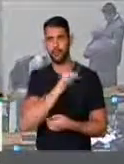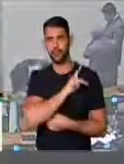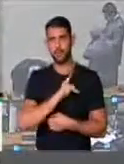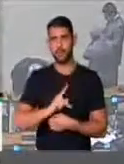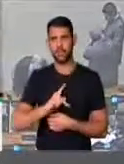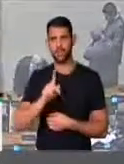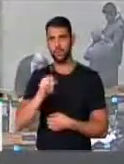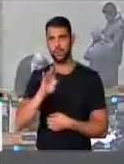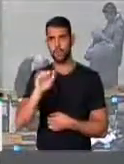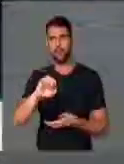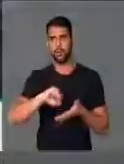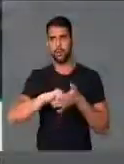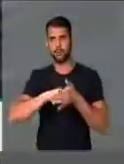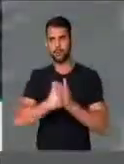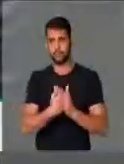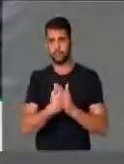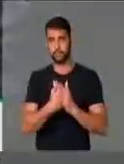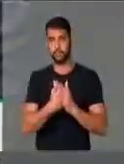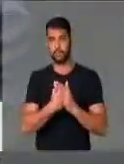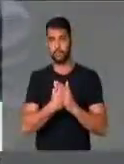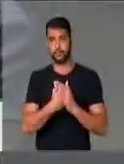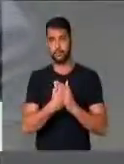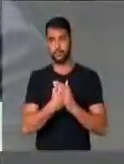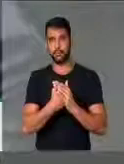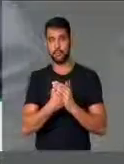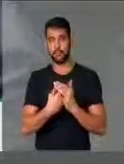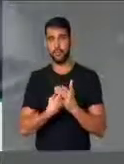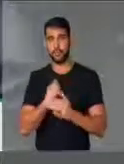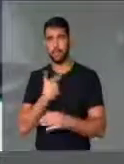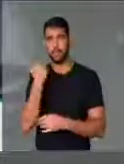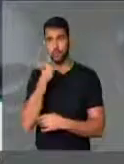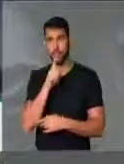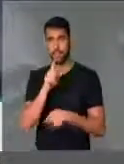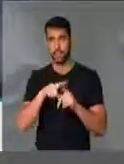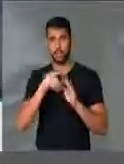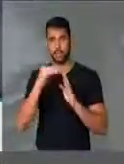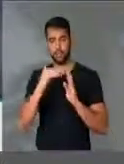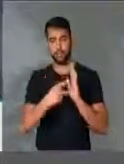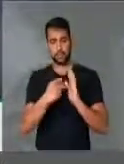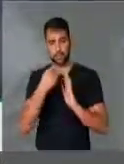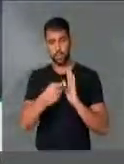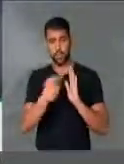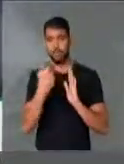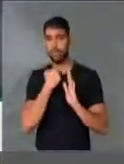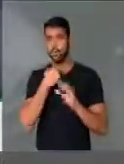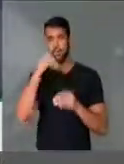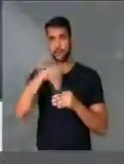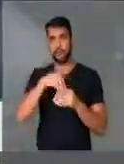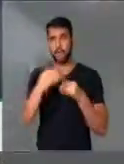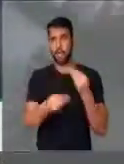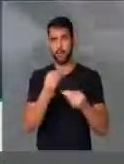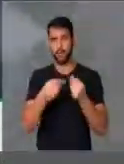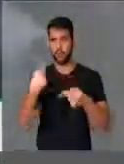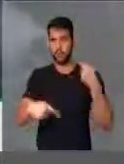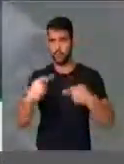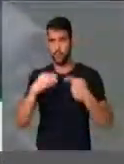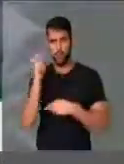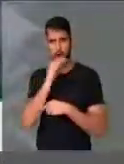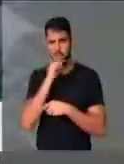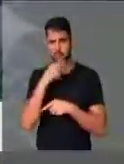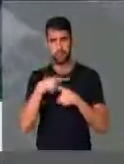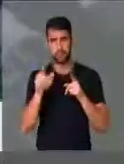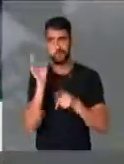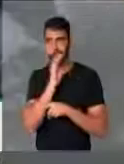Presidente, o pessoal está em obstrução. A gente considera que essa matéria não pode ser votada dessa forma,